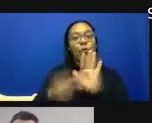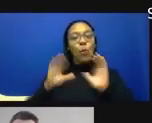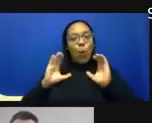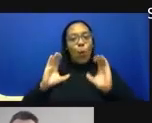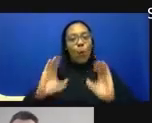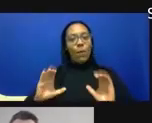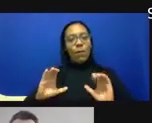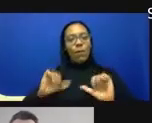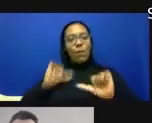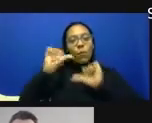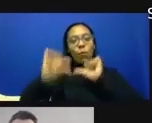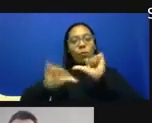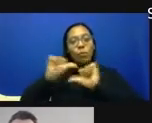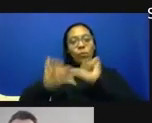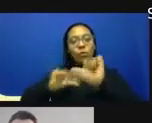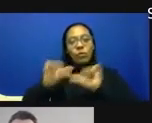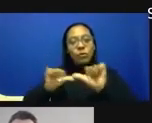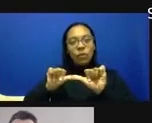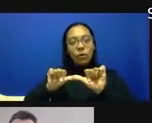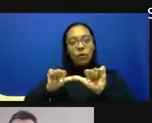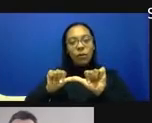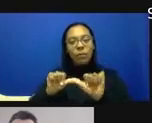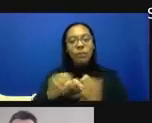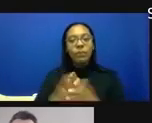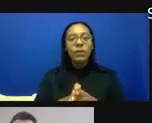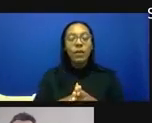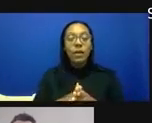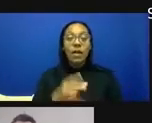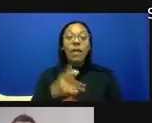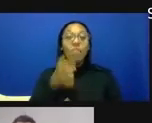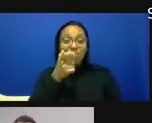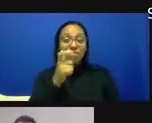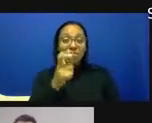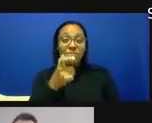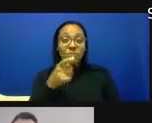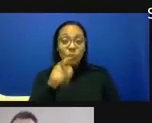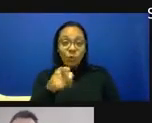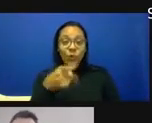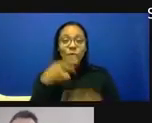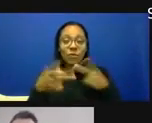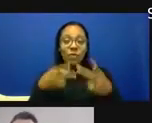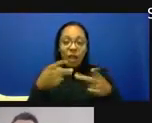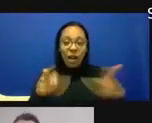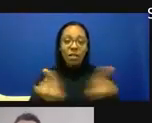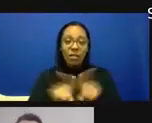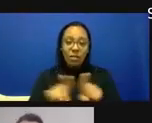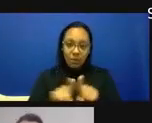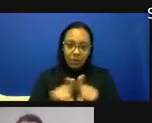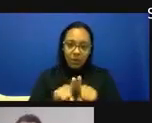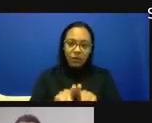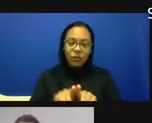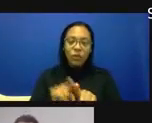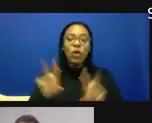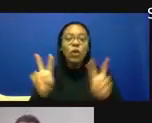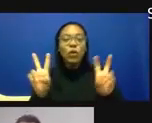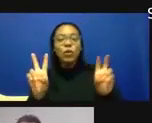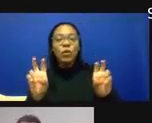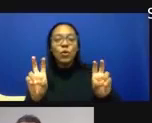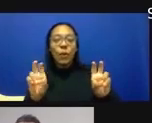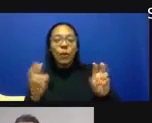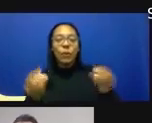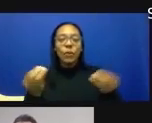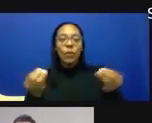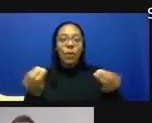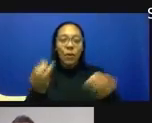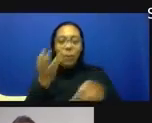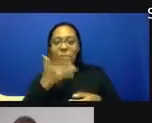vai proceder a partir disso? Eu acho que seria interessante falar também, sobre esses sinais, não sei, que